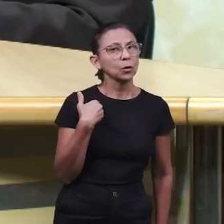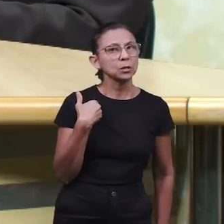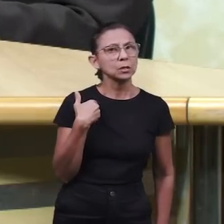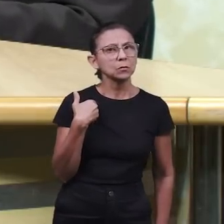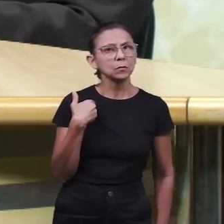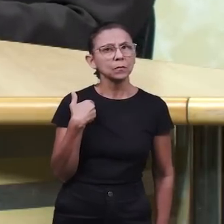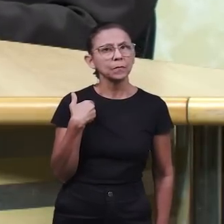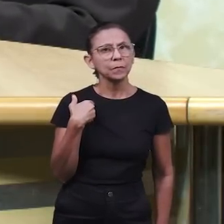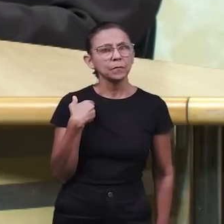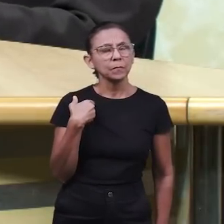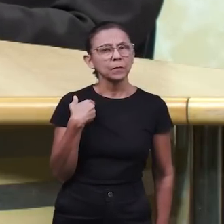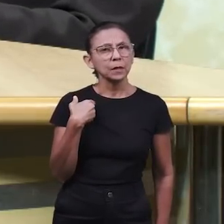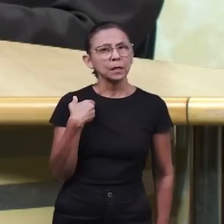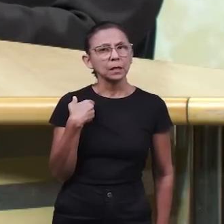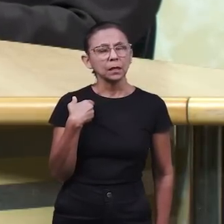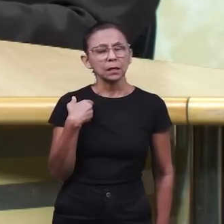jovens,